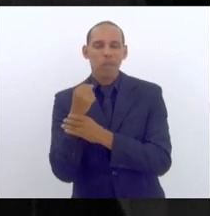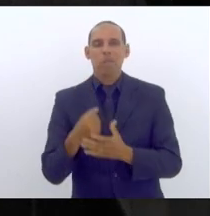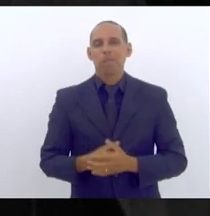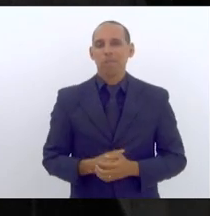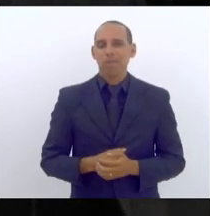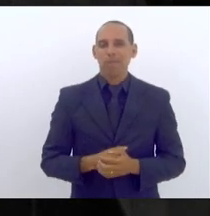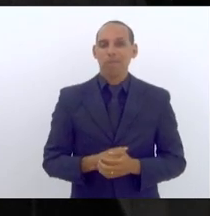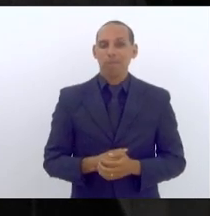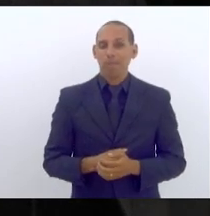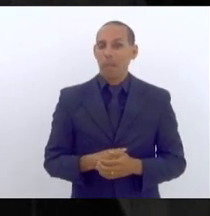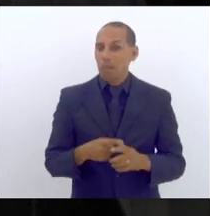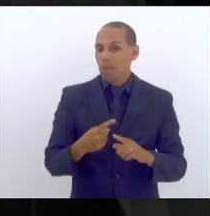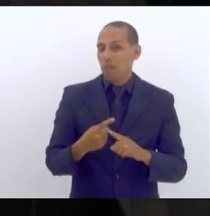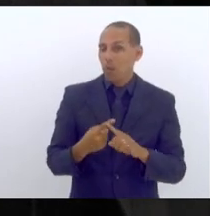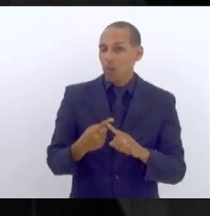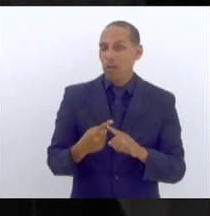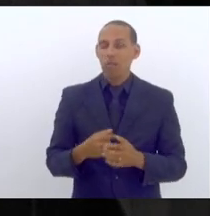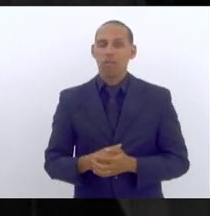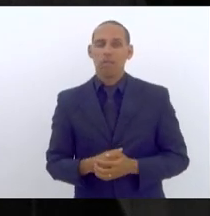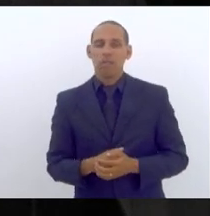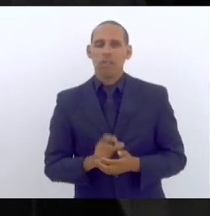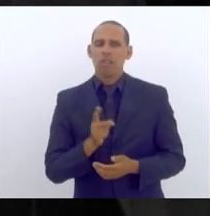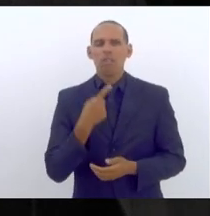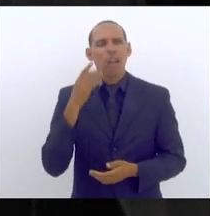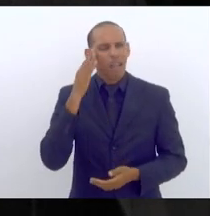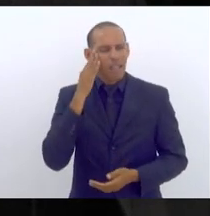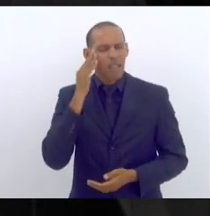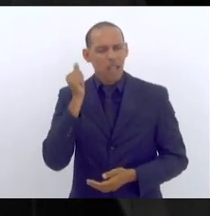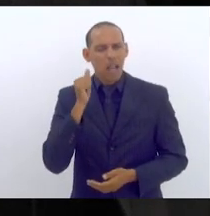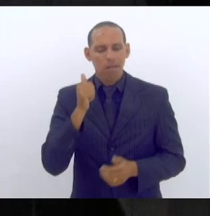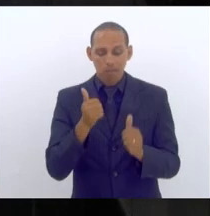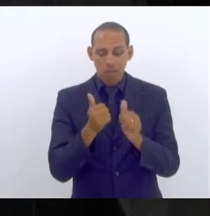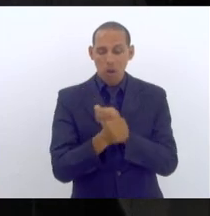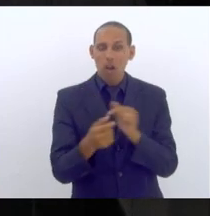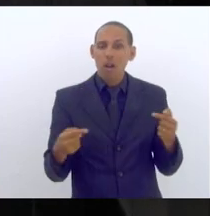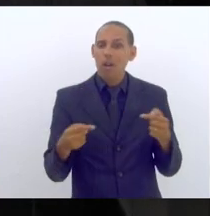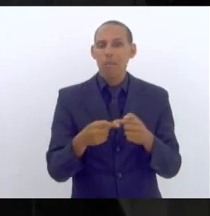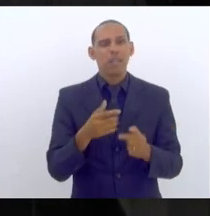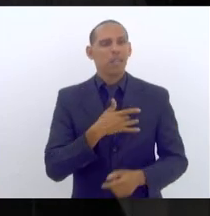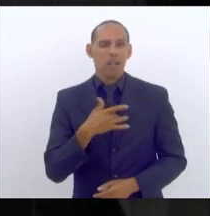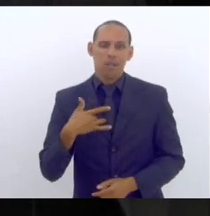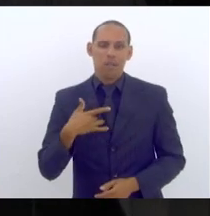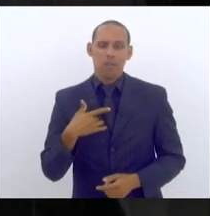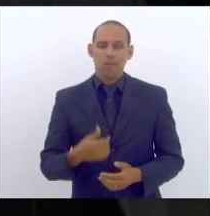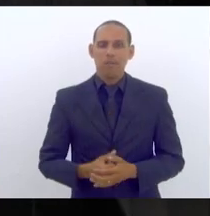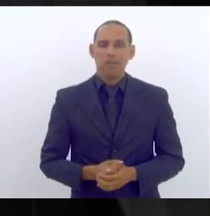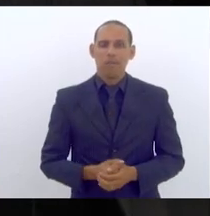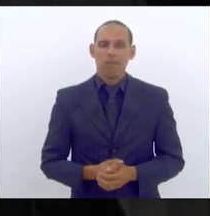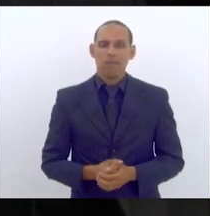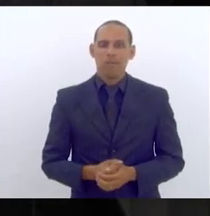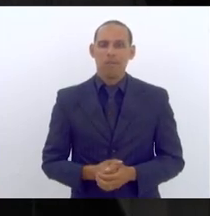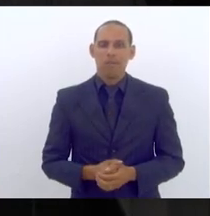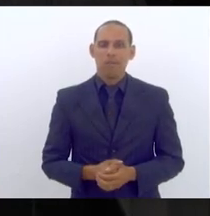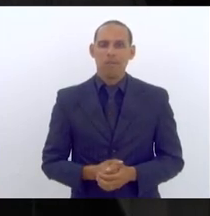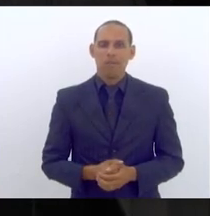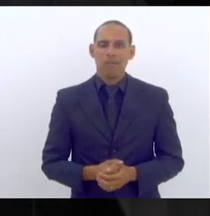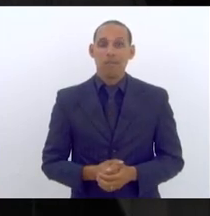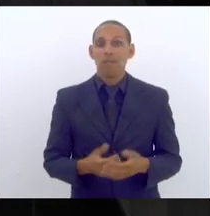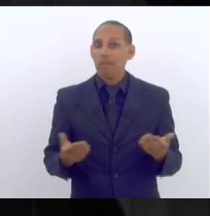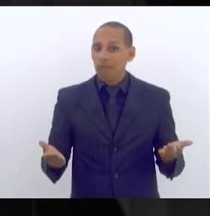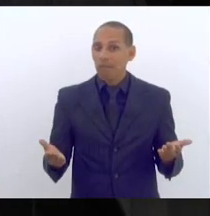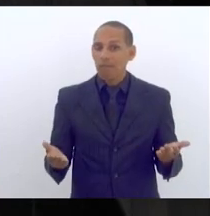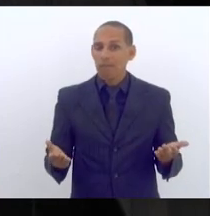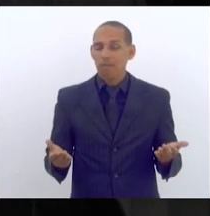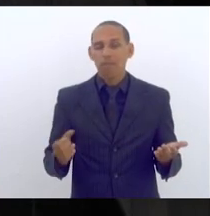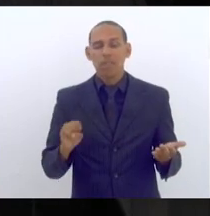haja visto que entendemos que esporte é saúde e aquele que de